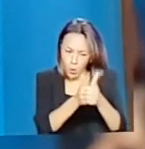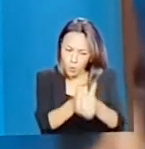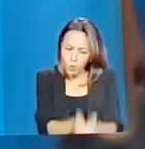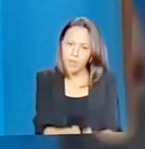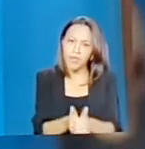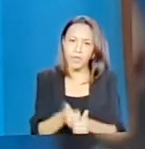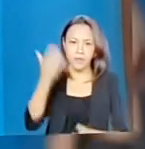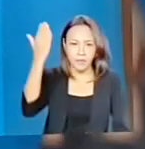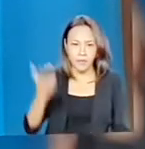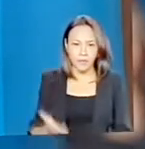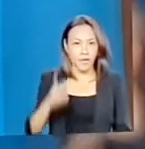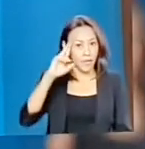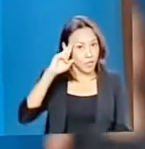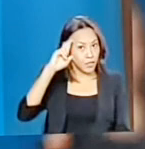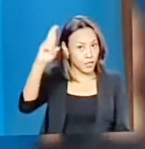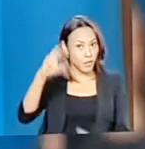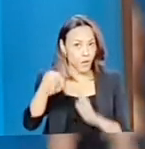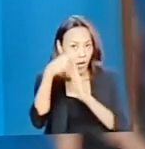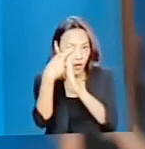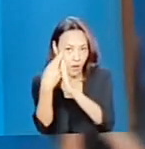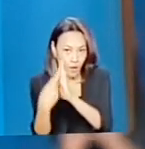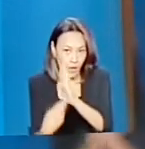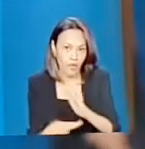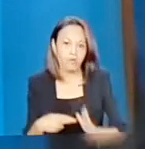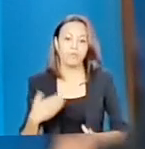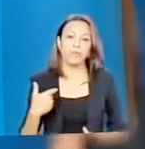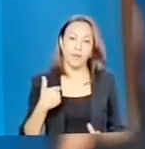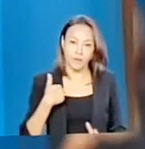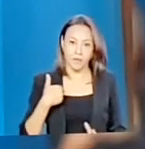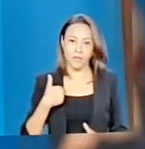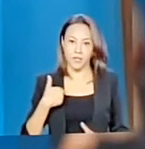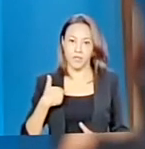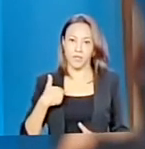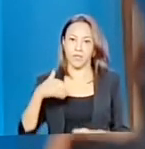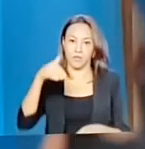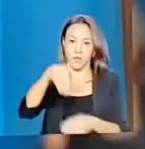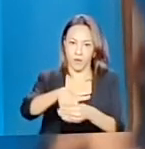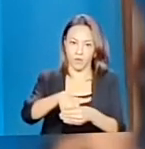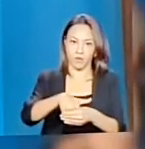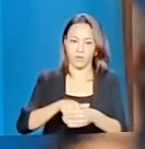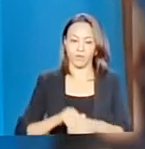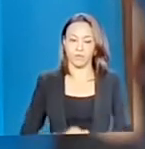diretora relatora. É assim que voto.